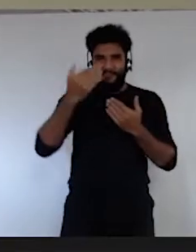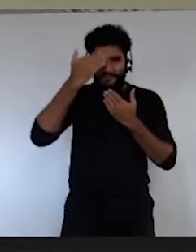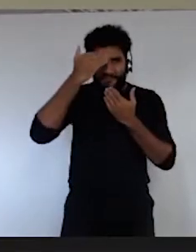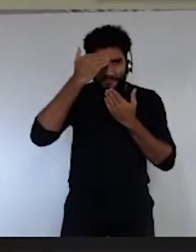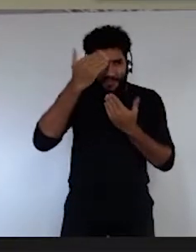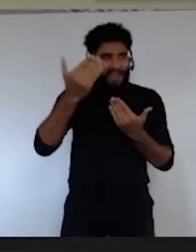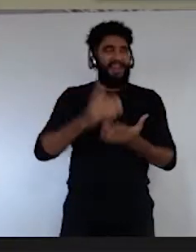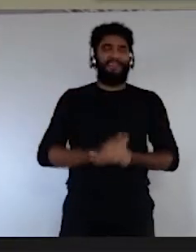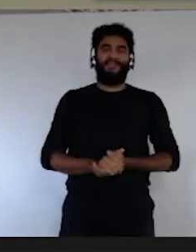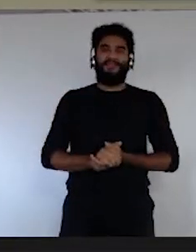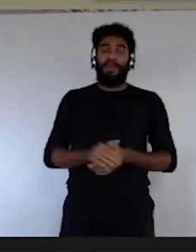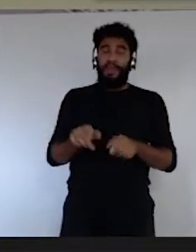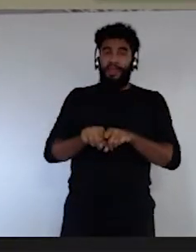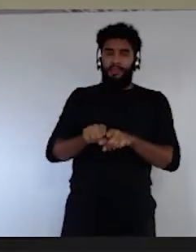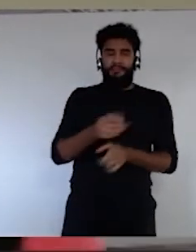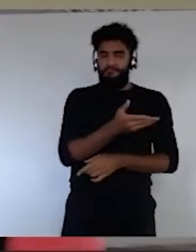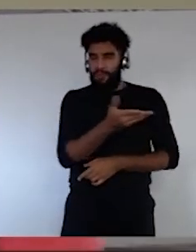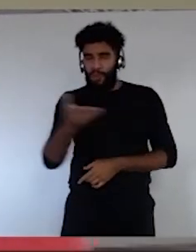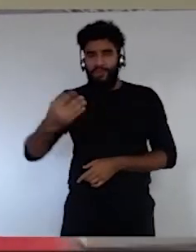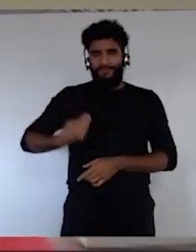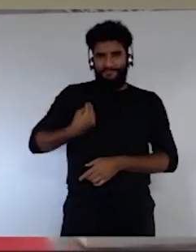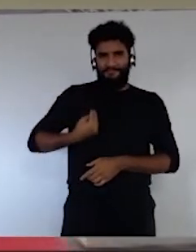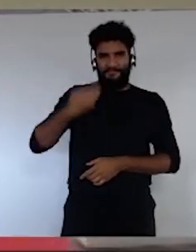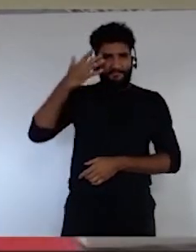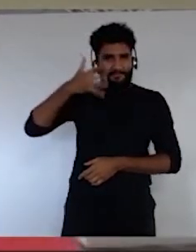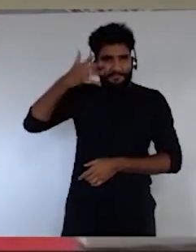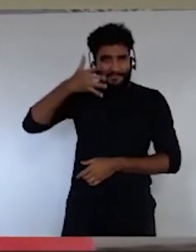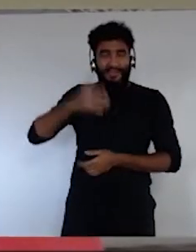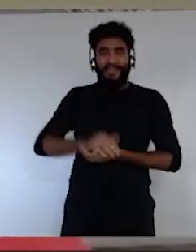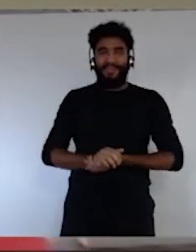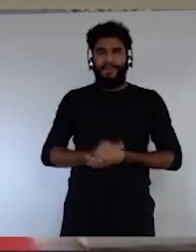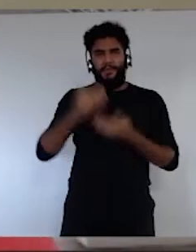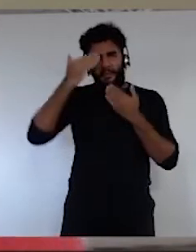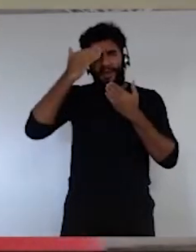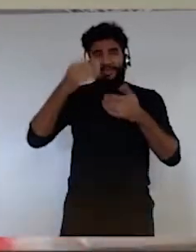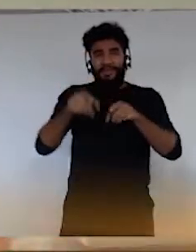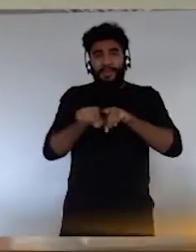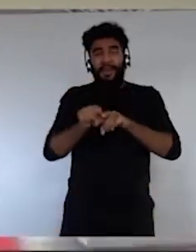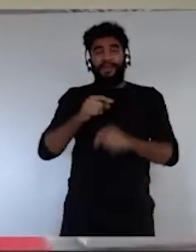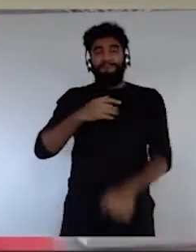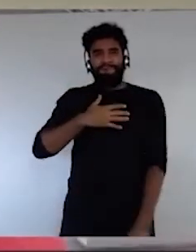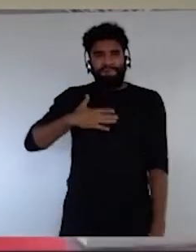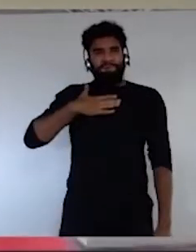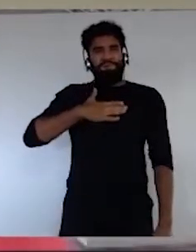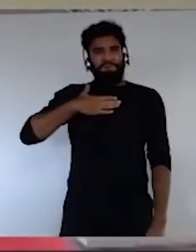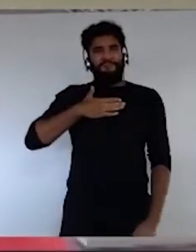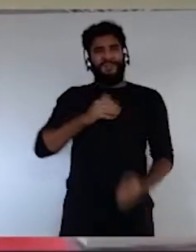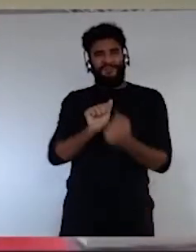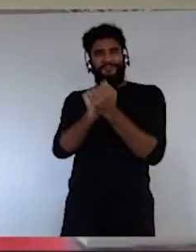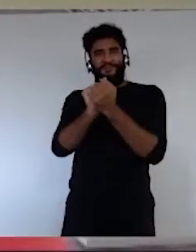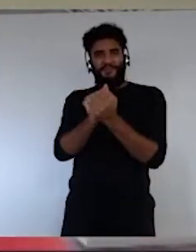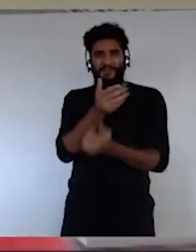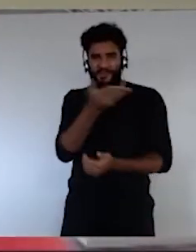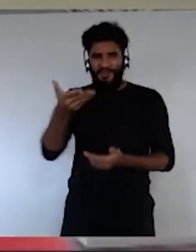obrigada. Celso, Marcelo, muito obrigada. É um prazer imenso estar aqui conversando com